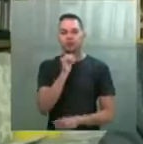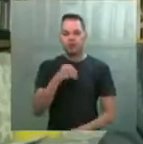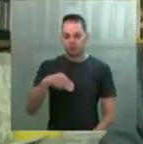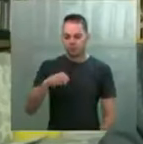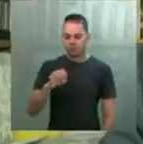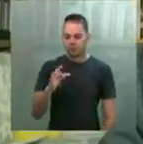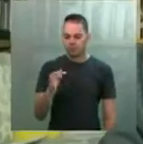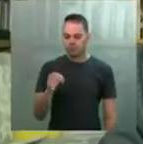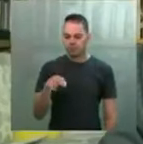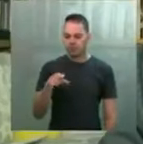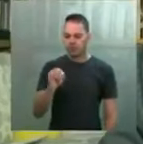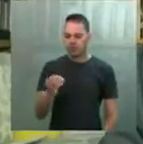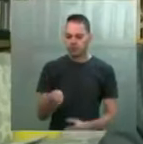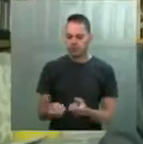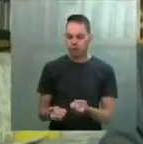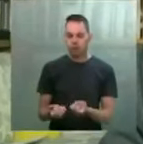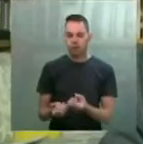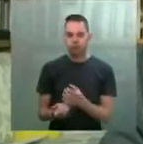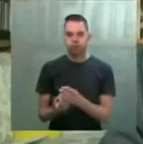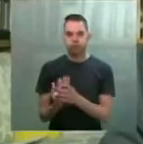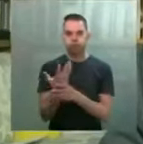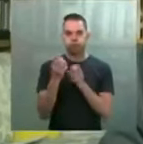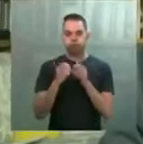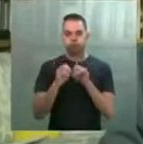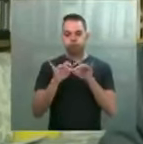metano. Isso tem aumentado em nível.